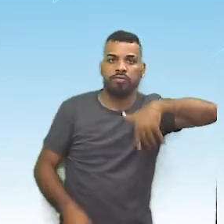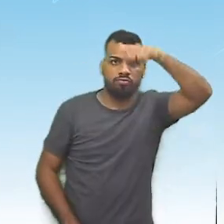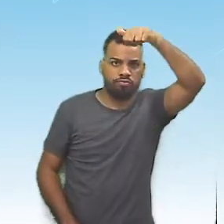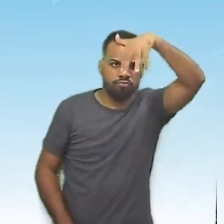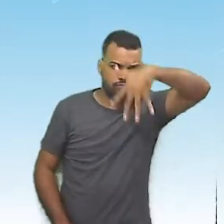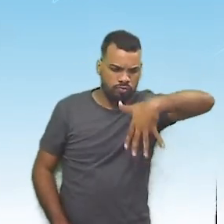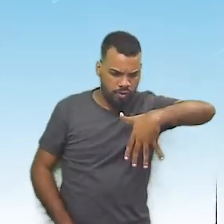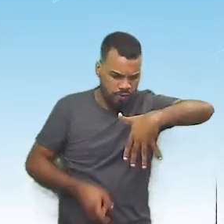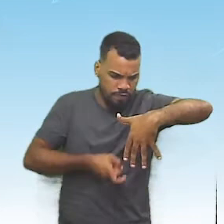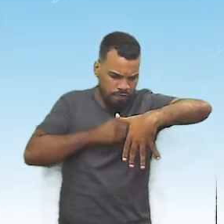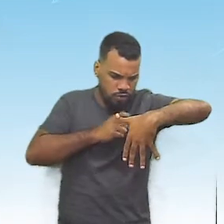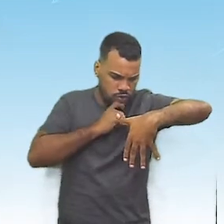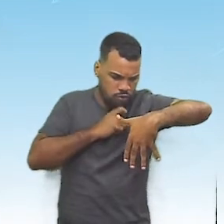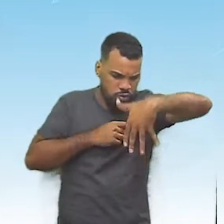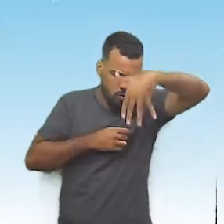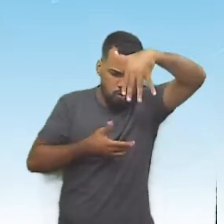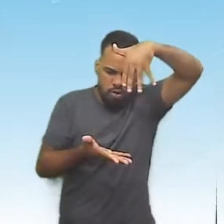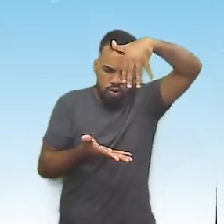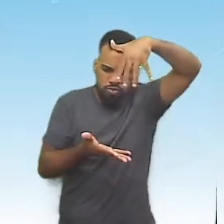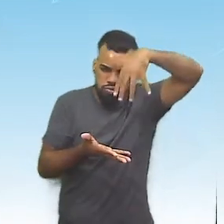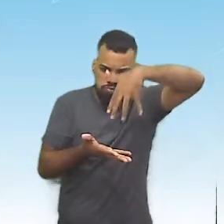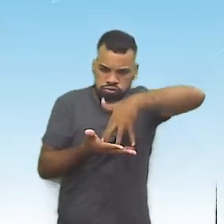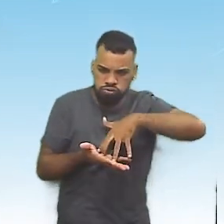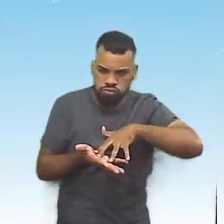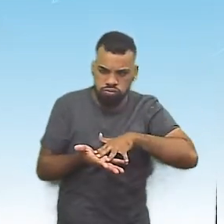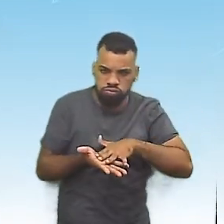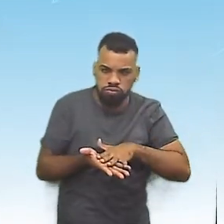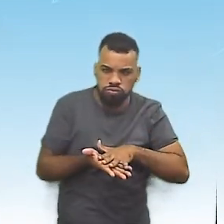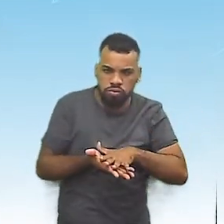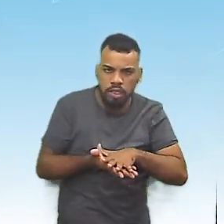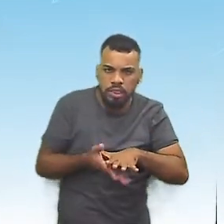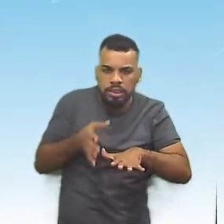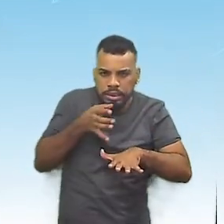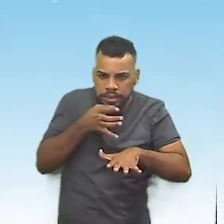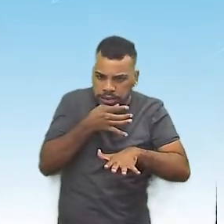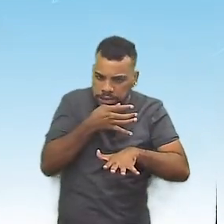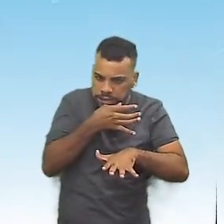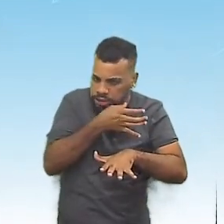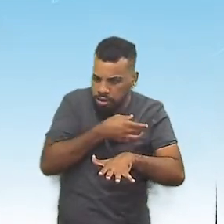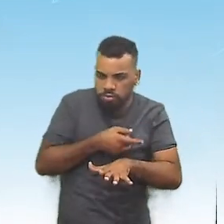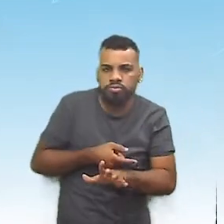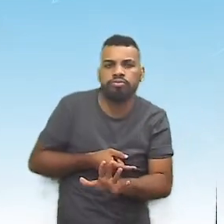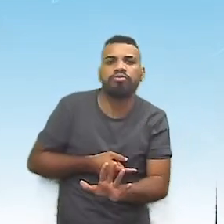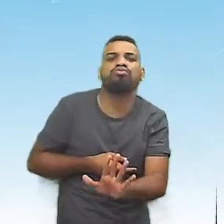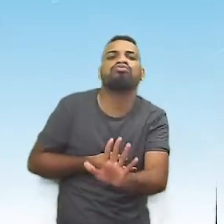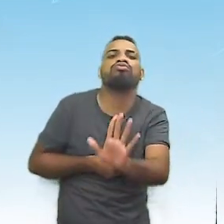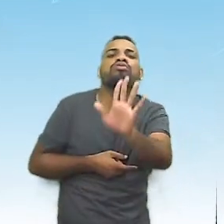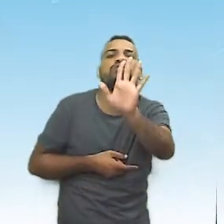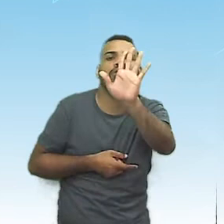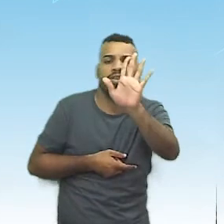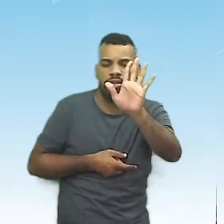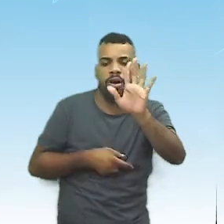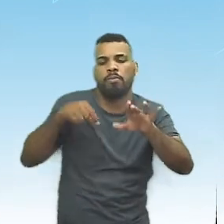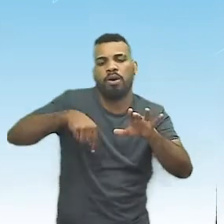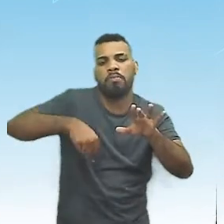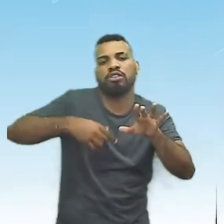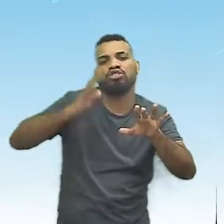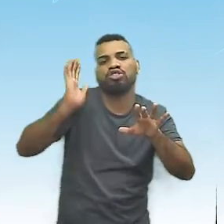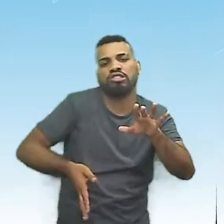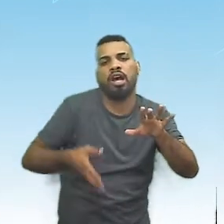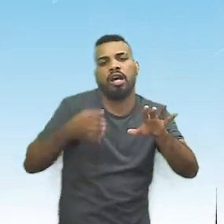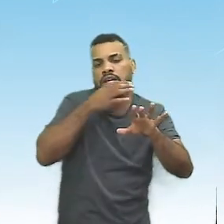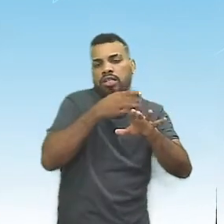se aproxima do solo, ele volta a se aquecer, reiniciando um ciclo que forma as células